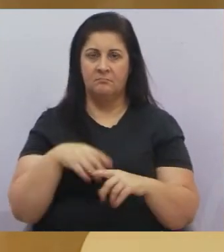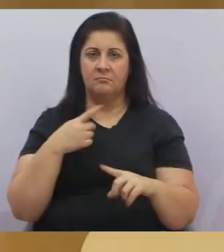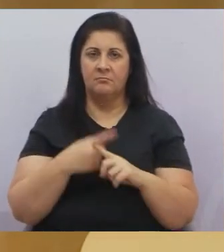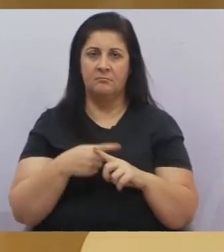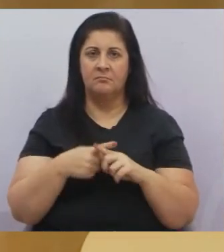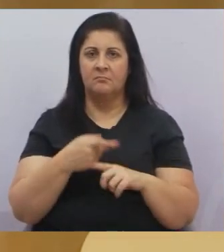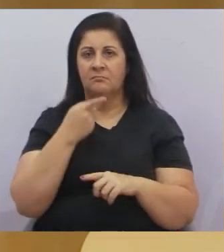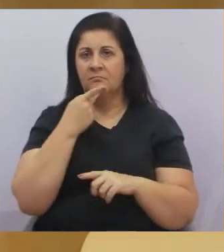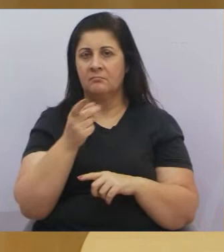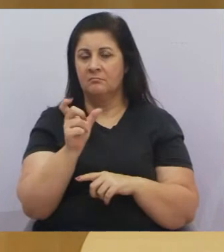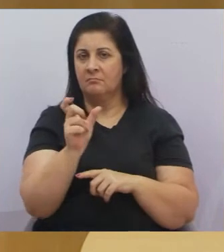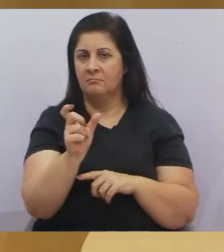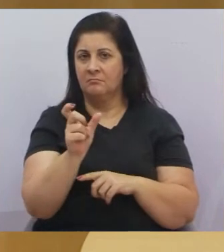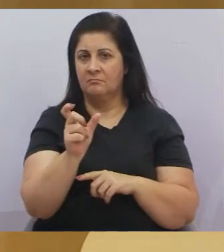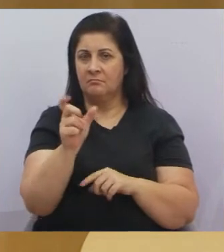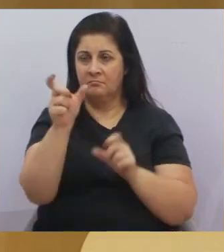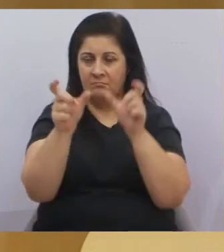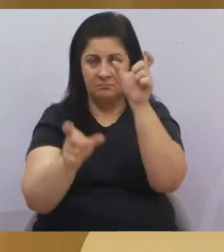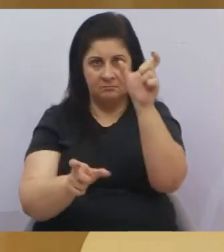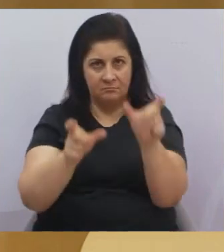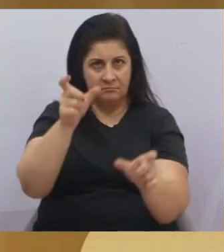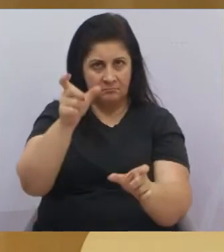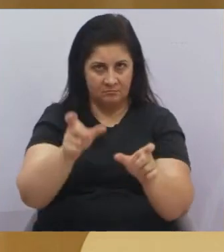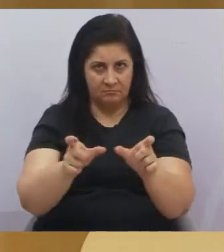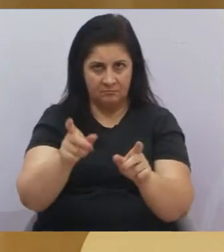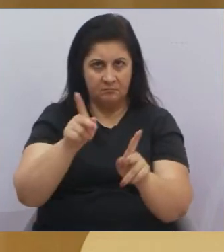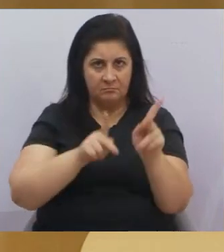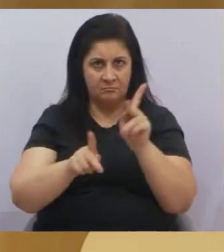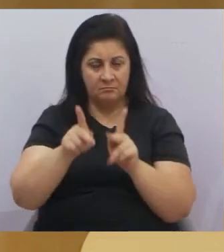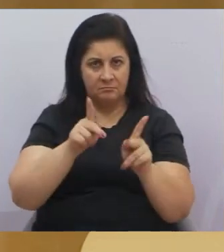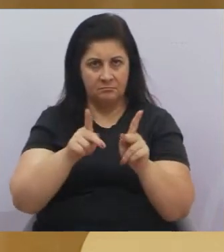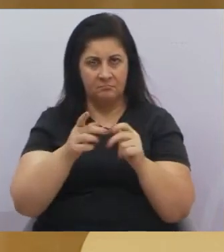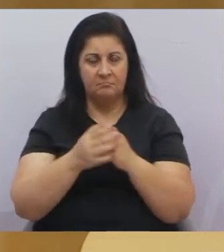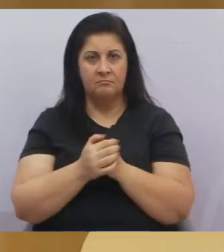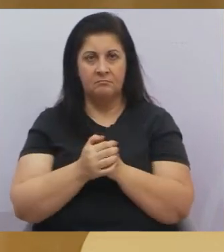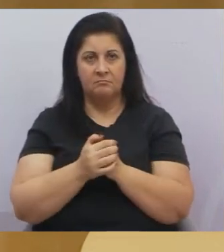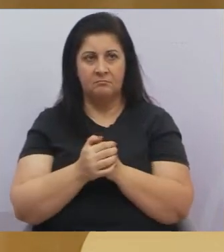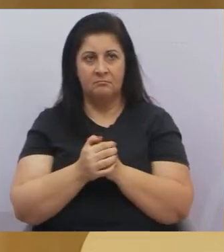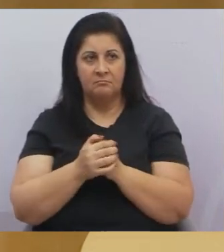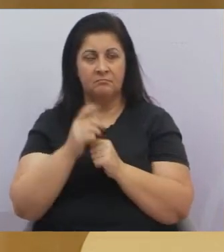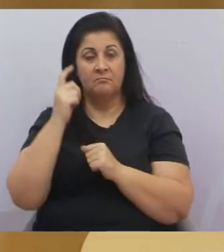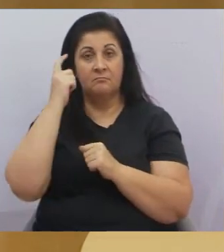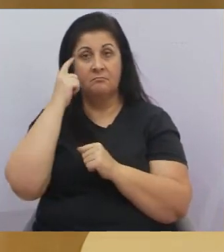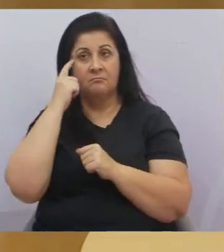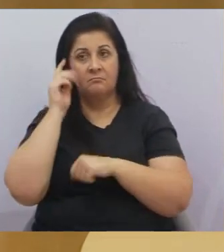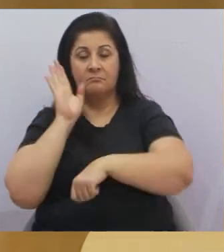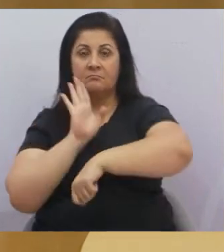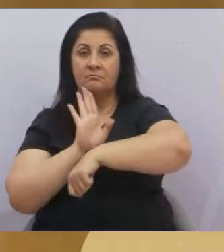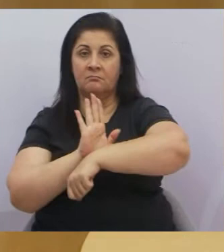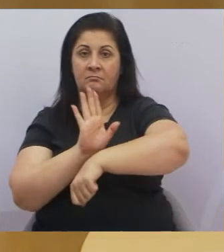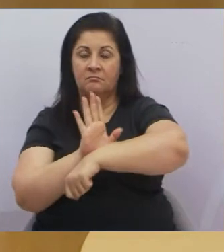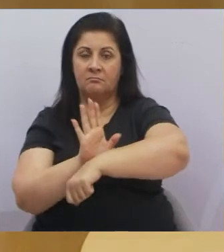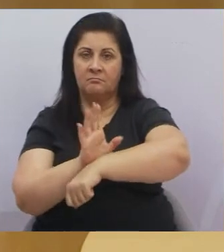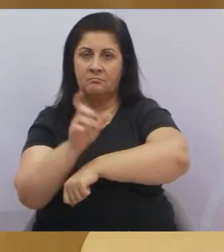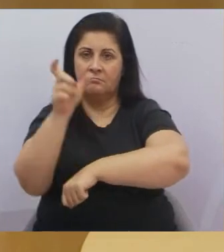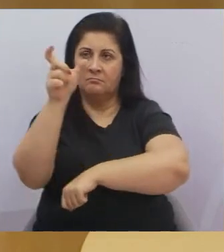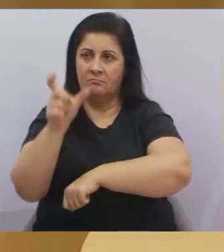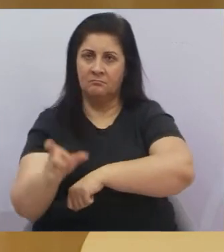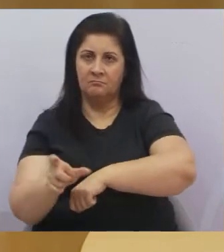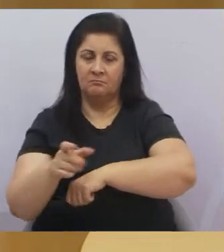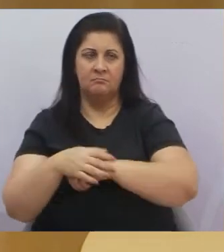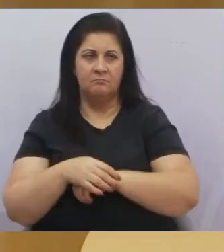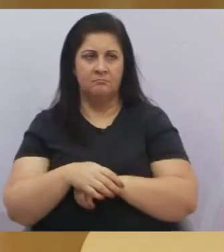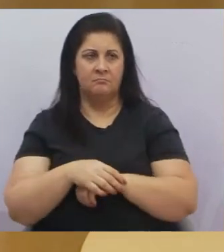se fala em humanidade, você tem, fala ajuda humanitária, não é ajuda